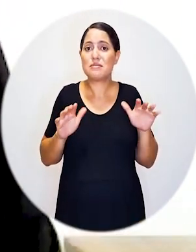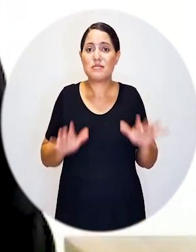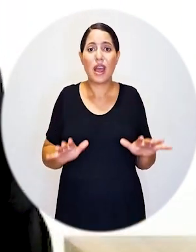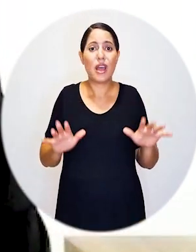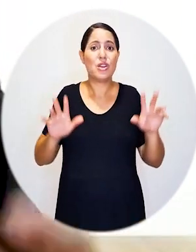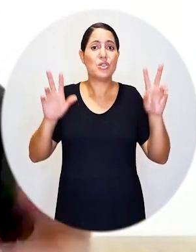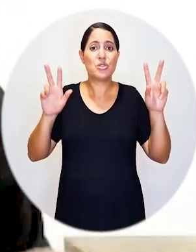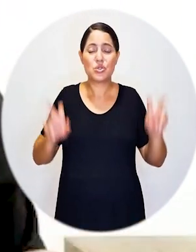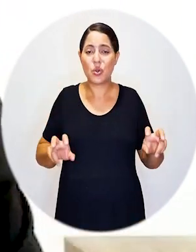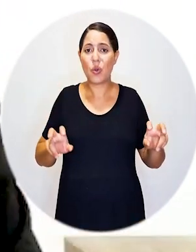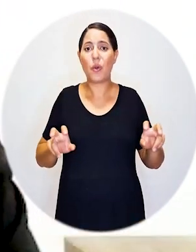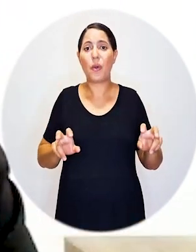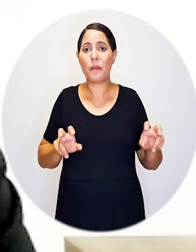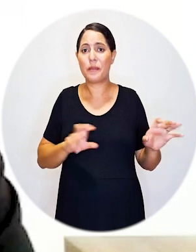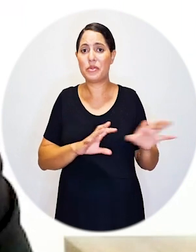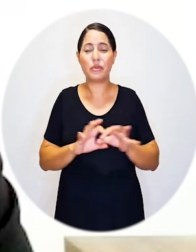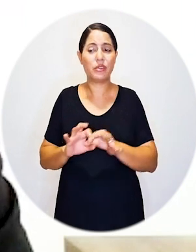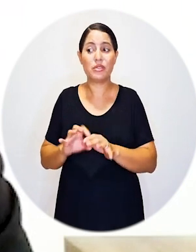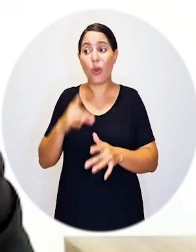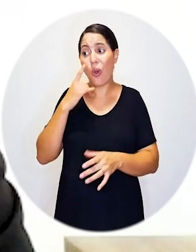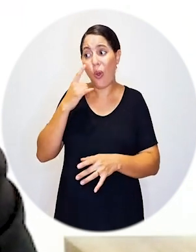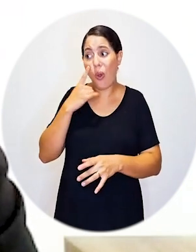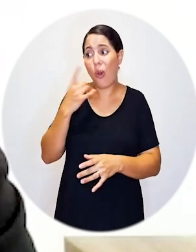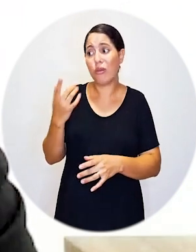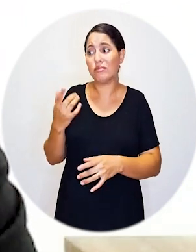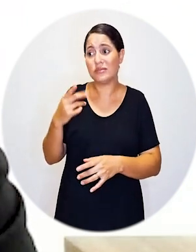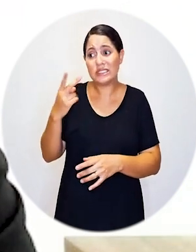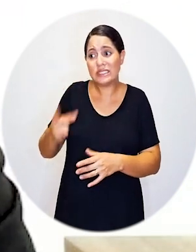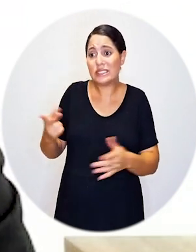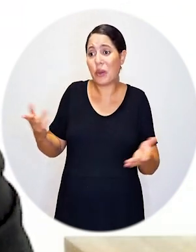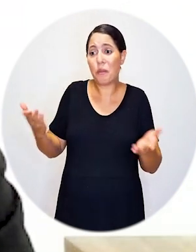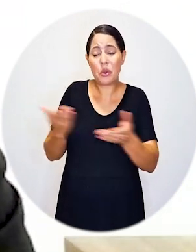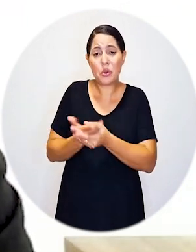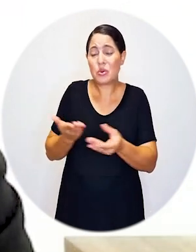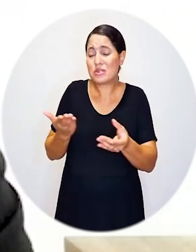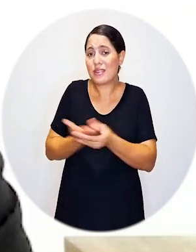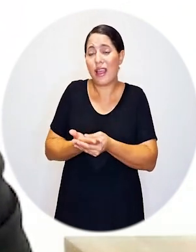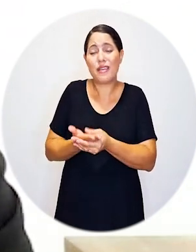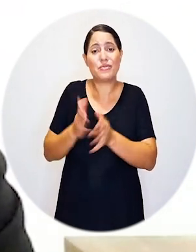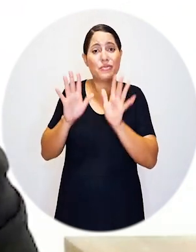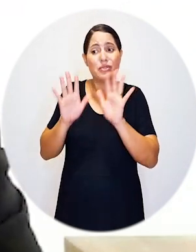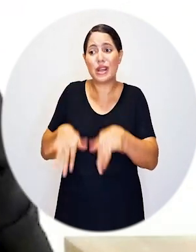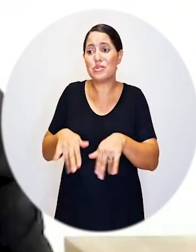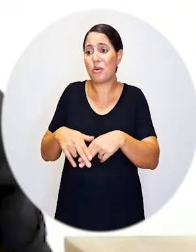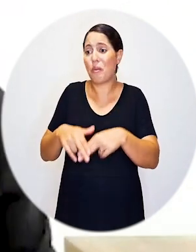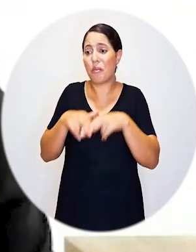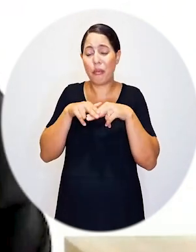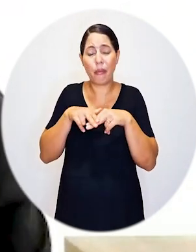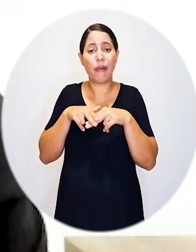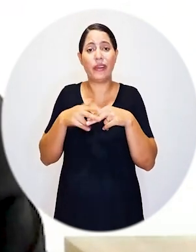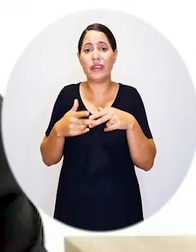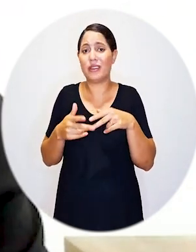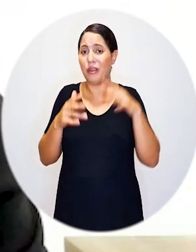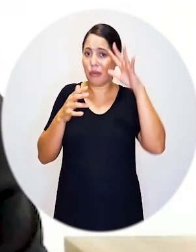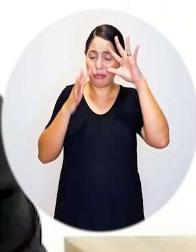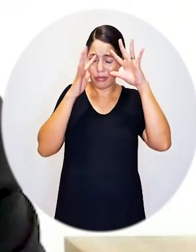seu cliente, menos que o processo dele terminou, porque o tribunal entendeu que o recurso